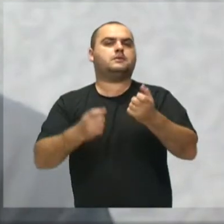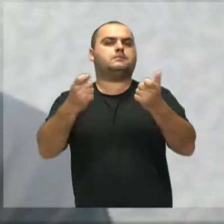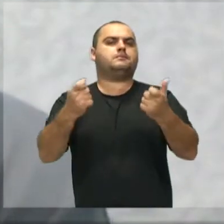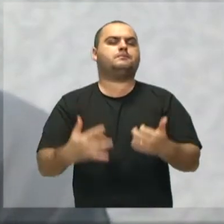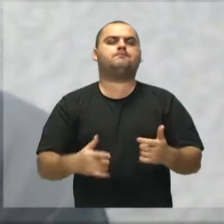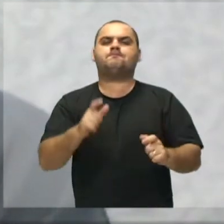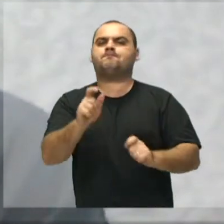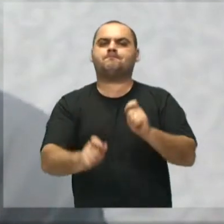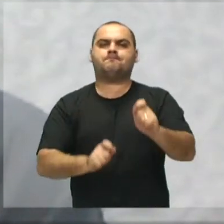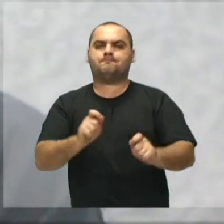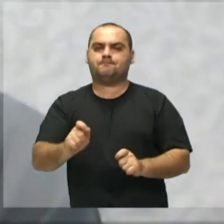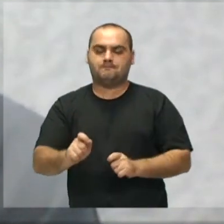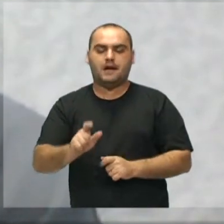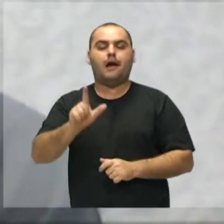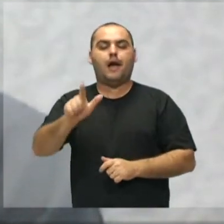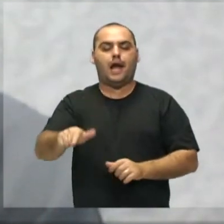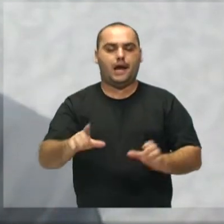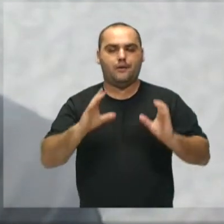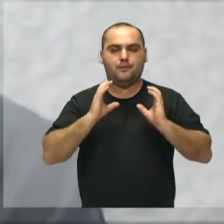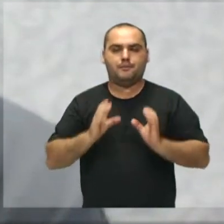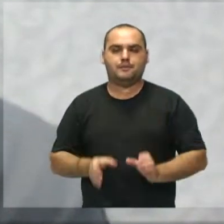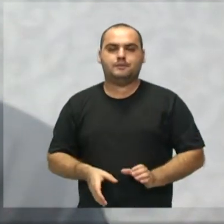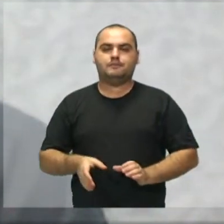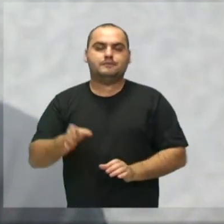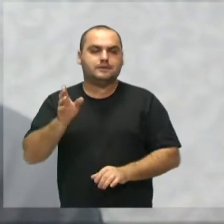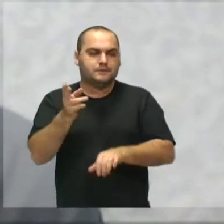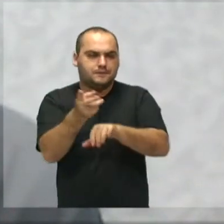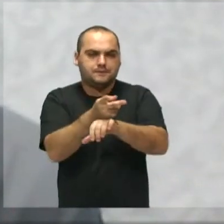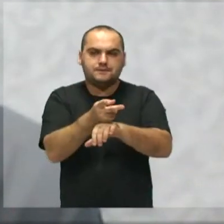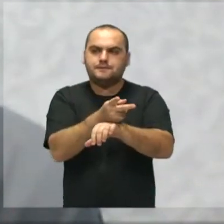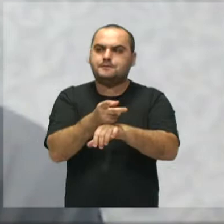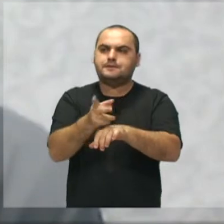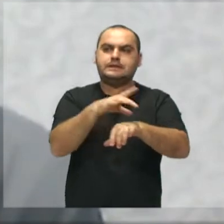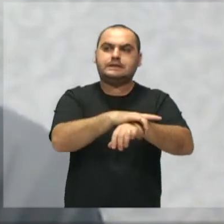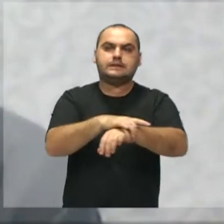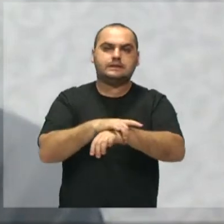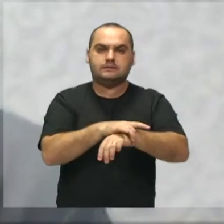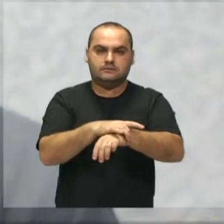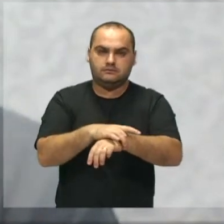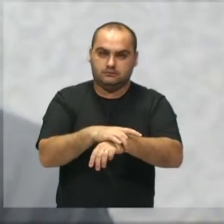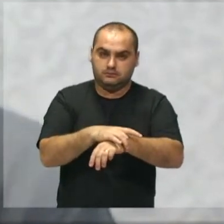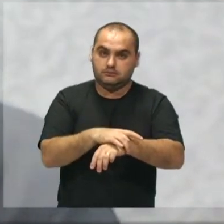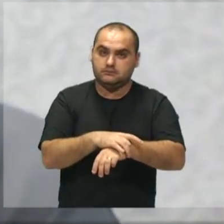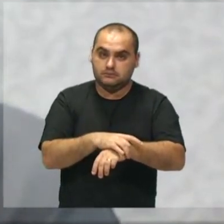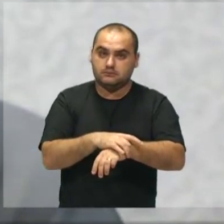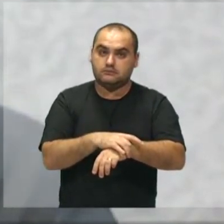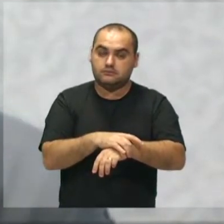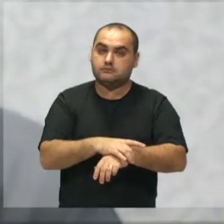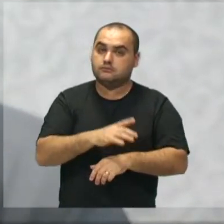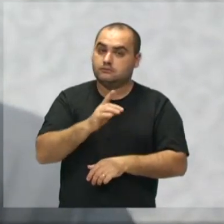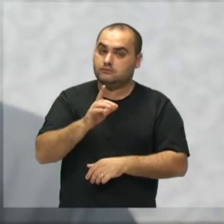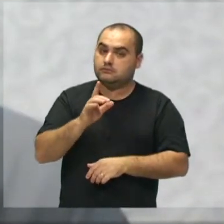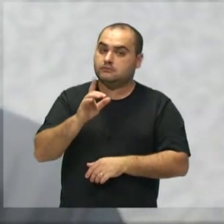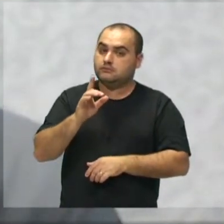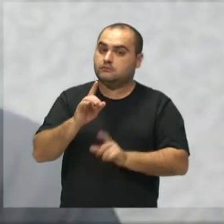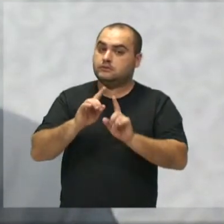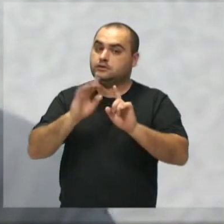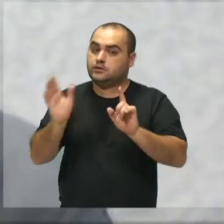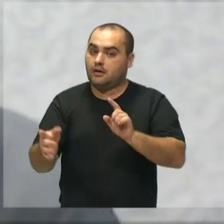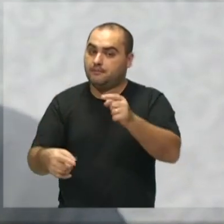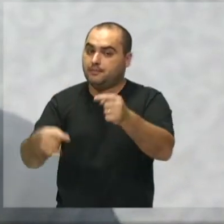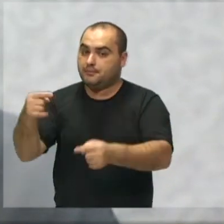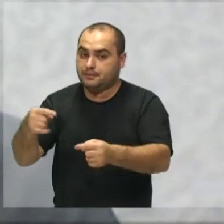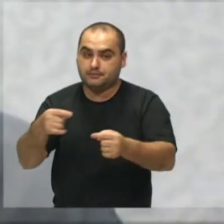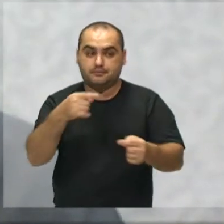fortemente esse comportamento de busca de pontos de segurança. Ainda que lá e cá haja uma disputa aqui ou